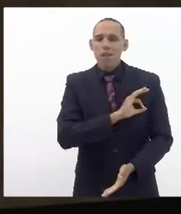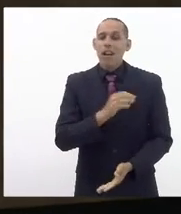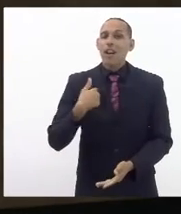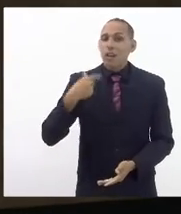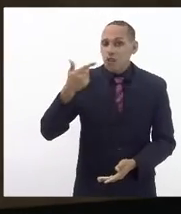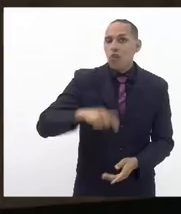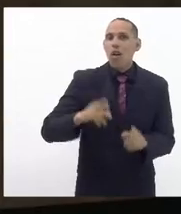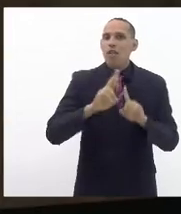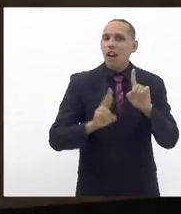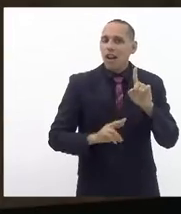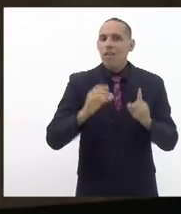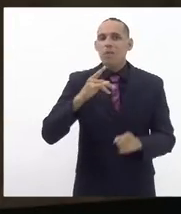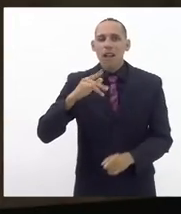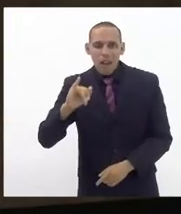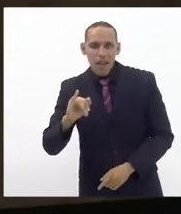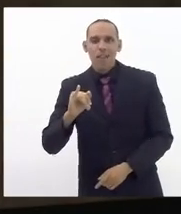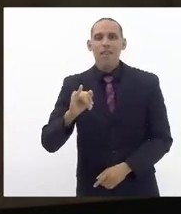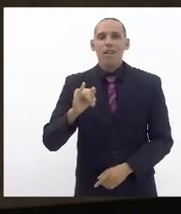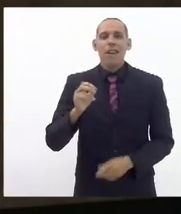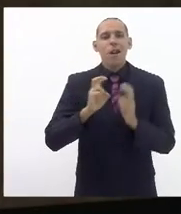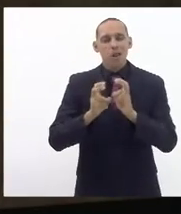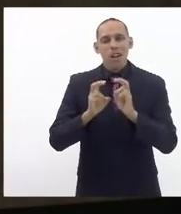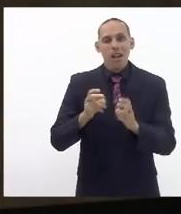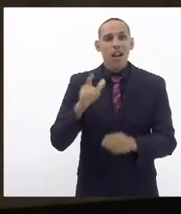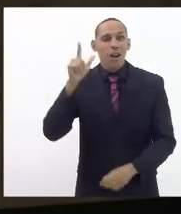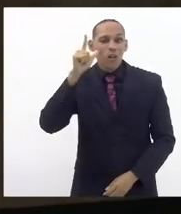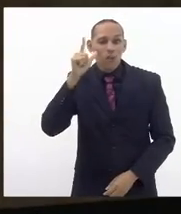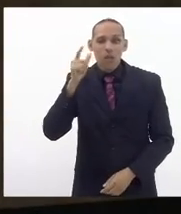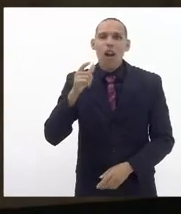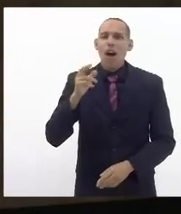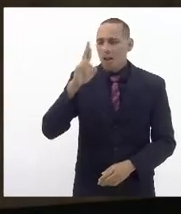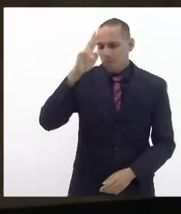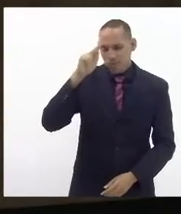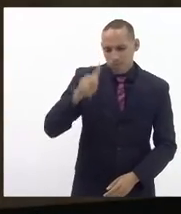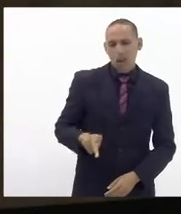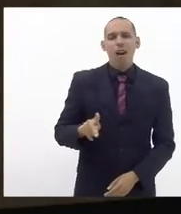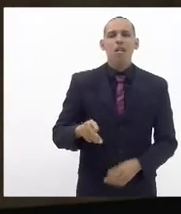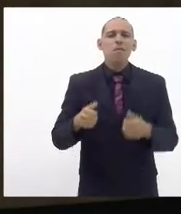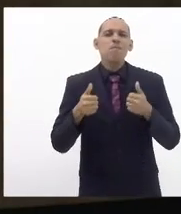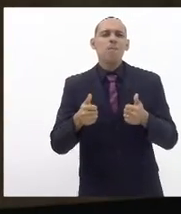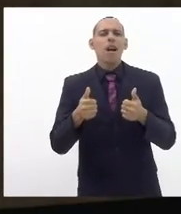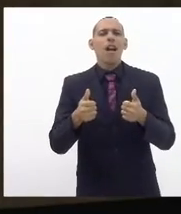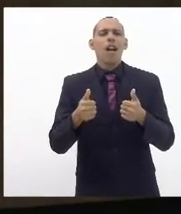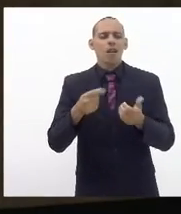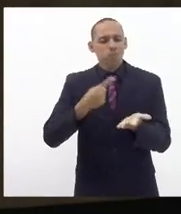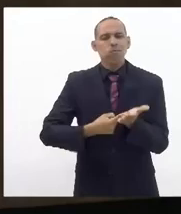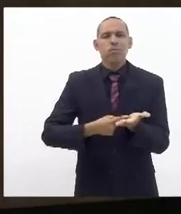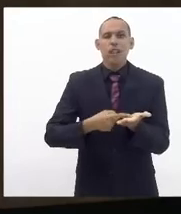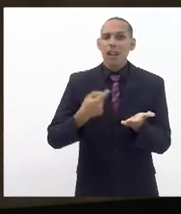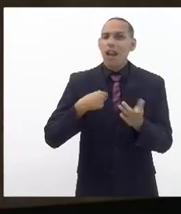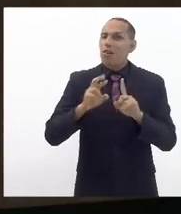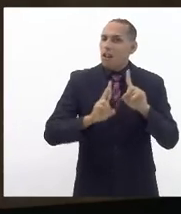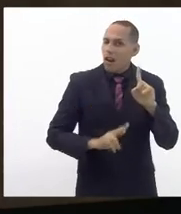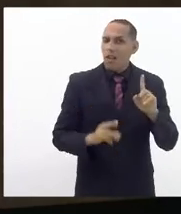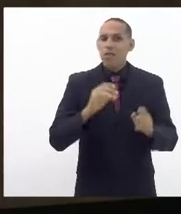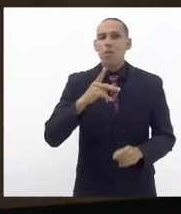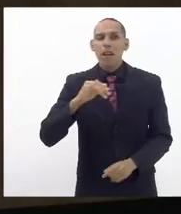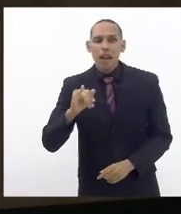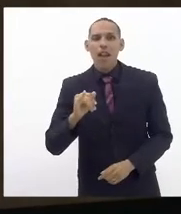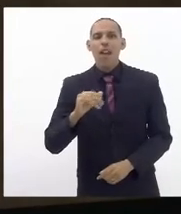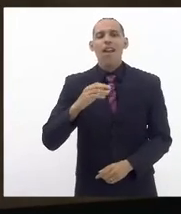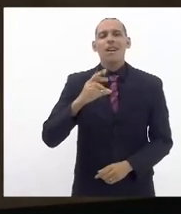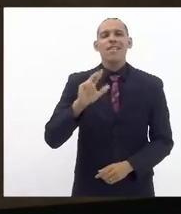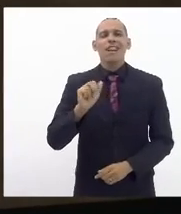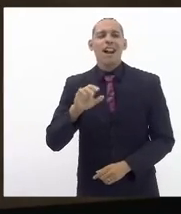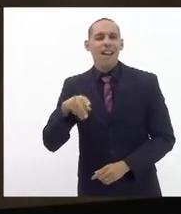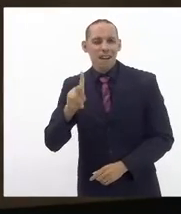CPI dos trens, que a Lucinha também preside com muita entrega, com muito compromisso. Fui relator da CPI do crack, que o Márcio